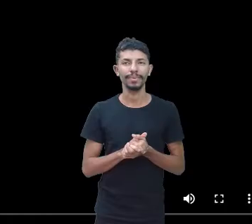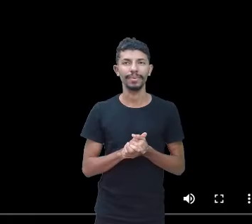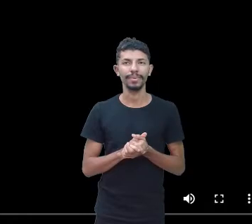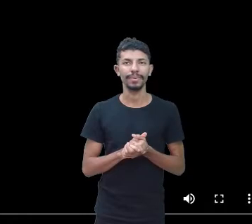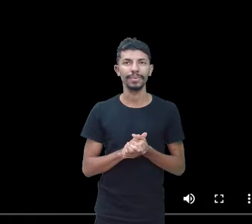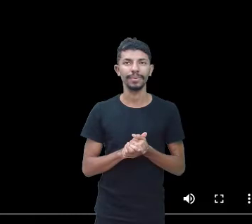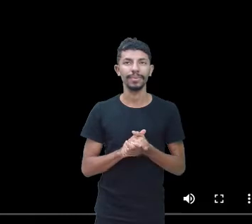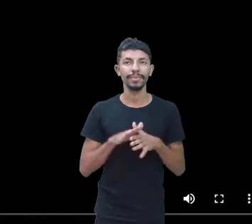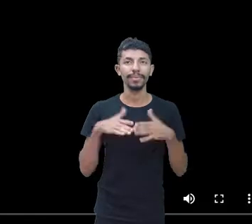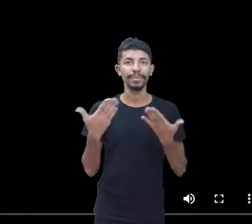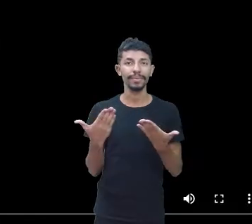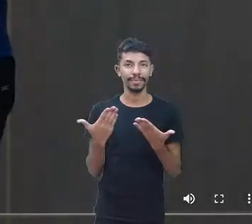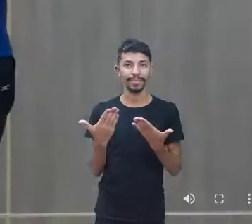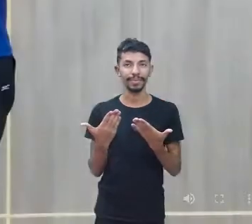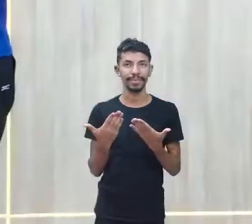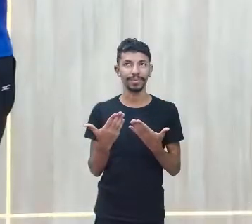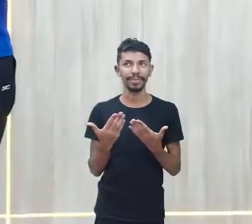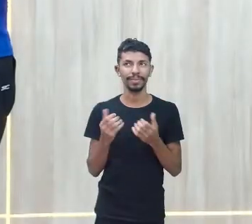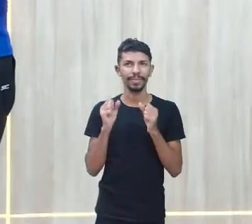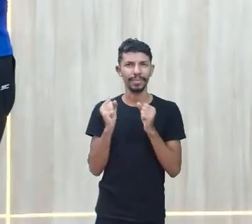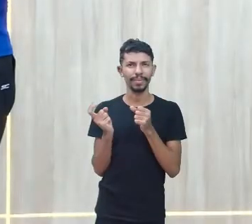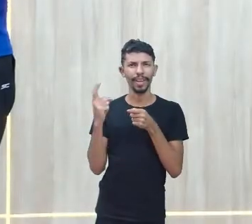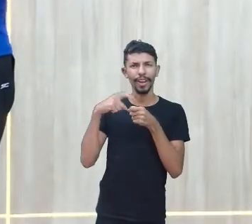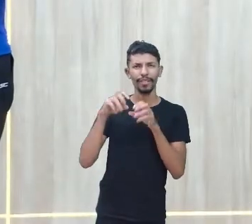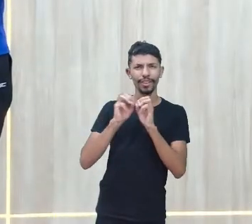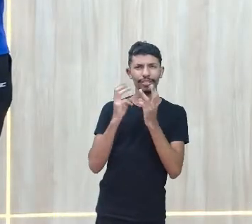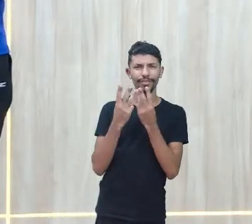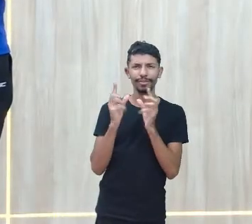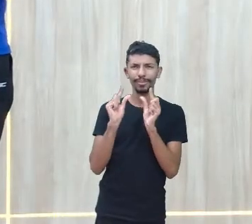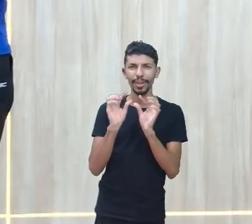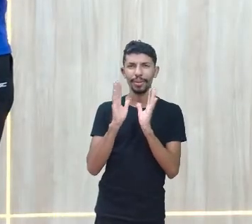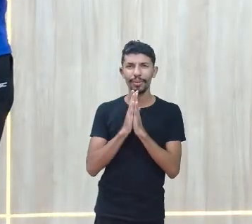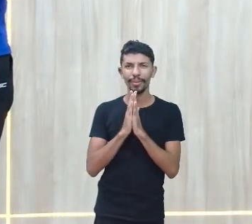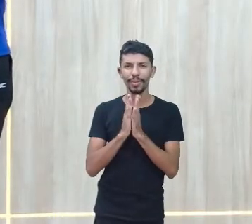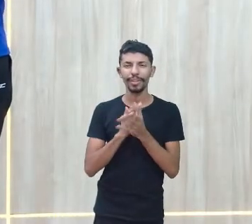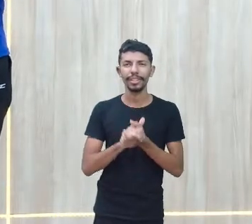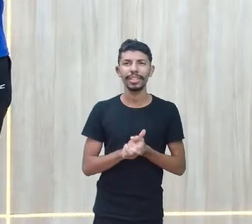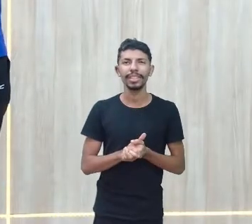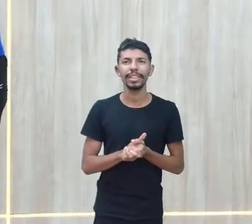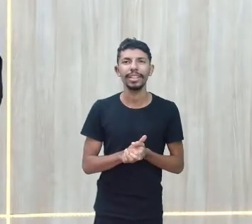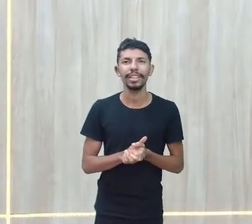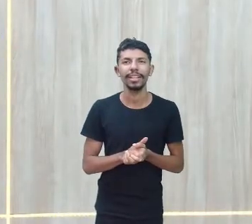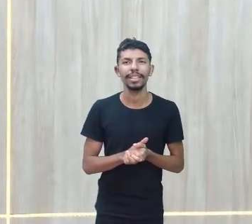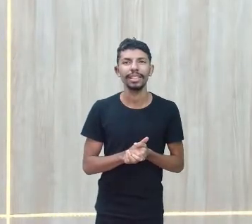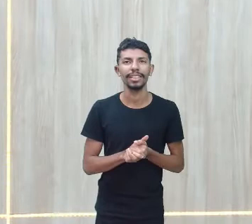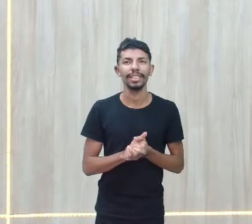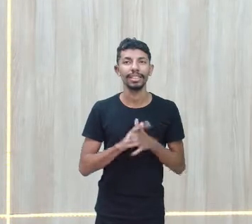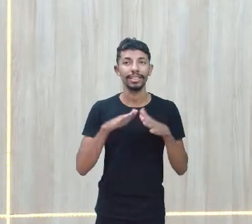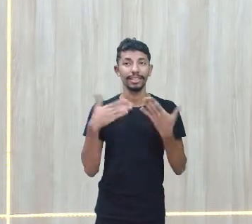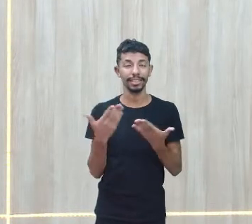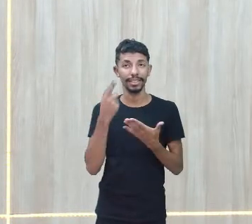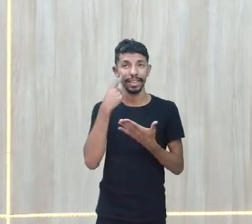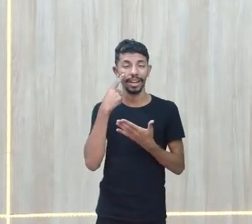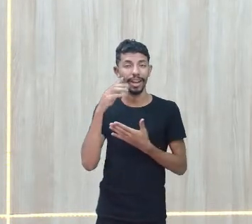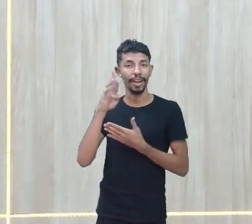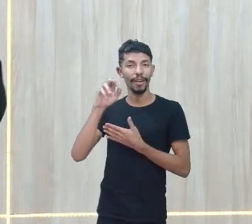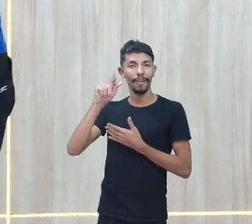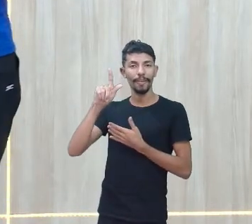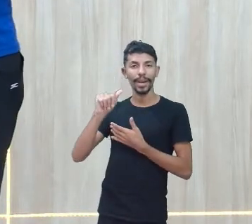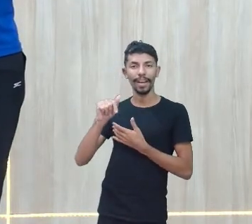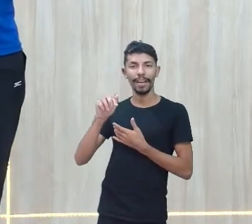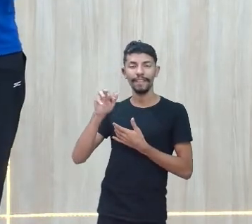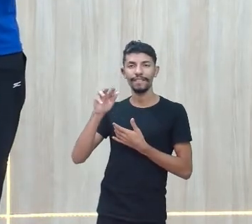Bom, pode voltar, por favor, um pouquinho. E aí o brega funk,